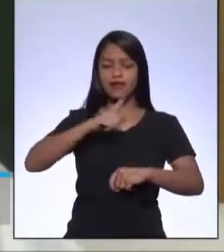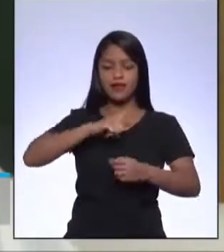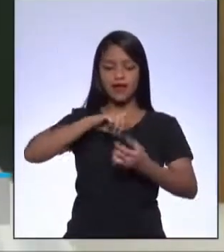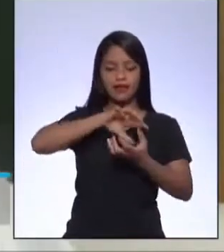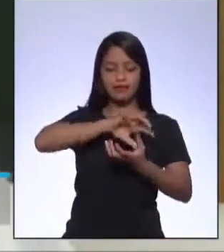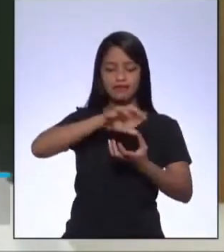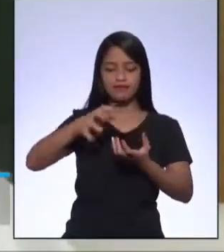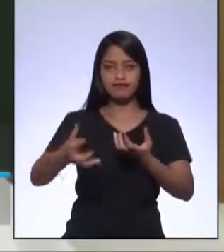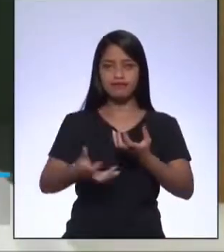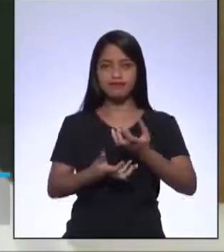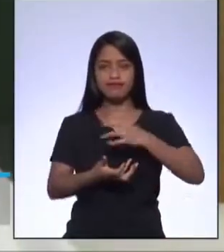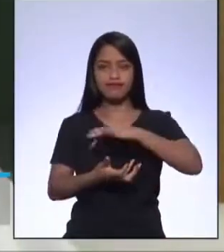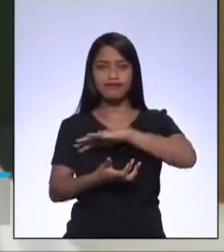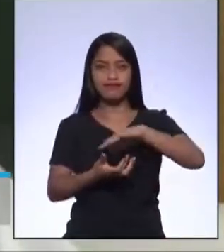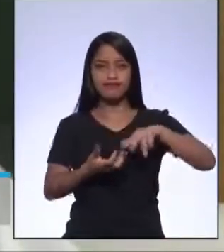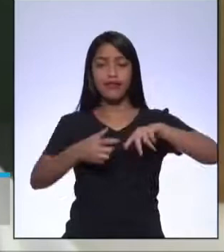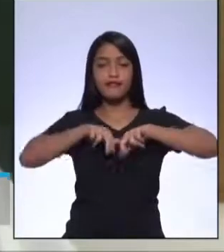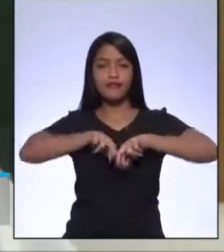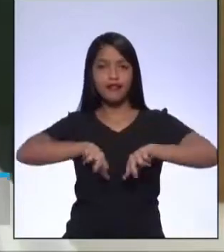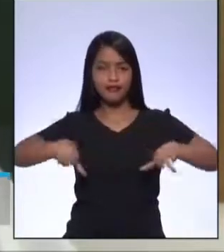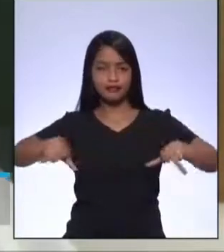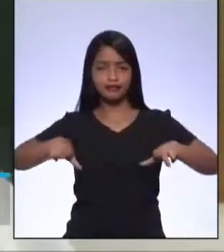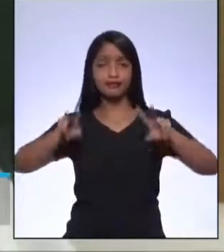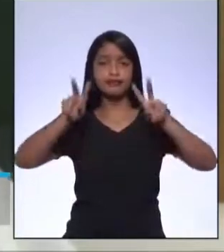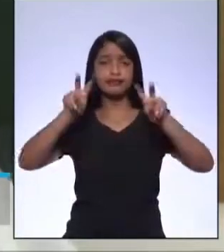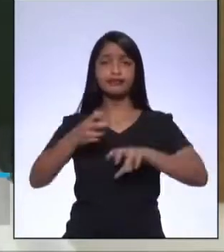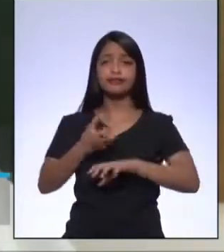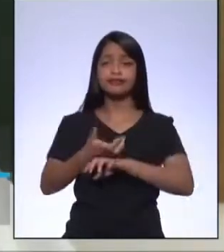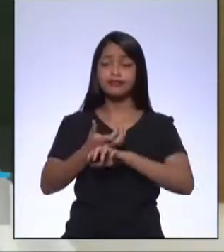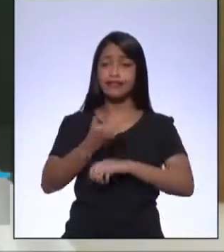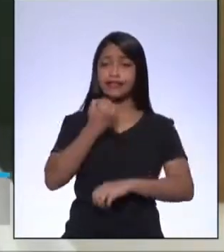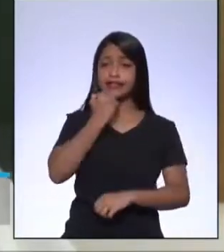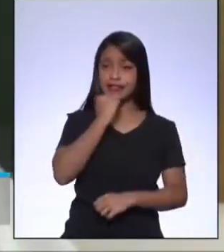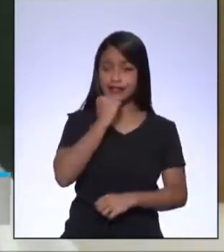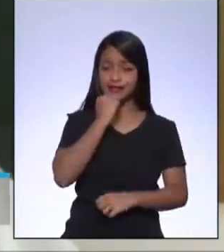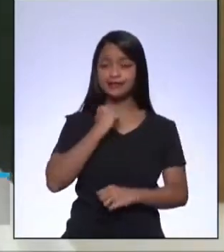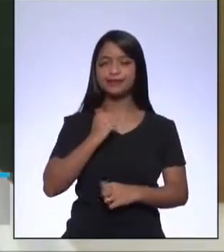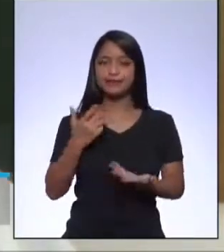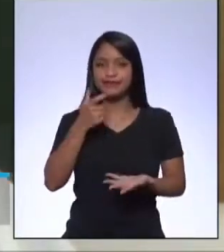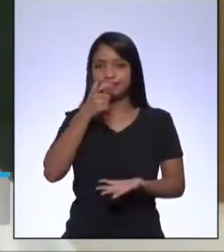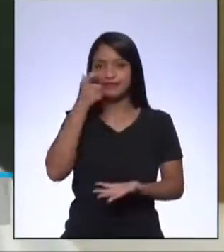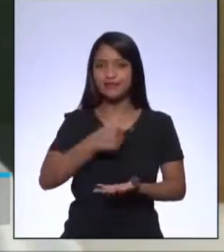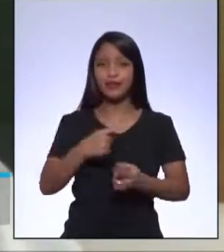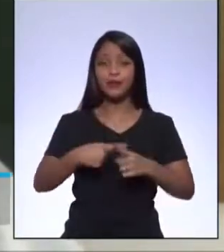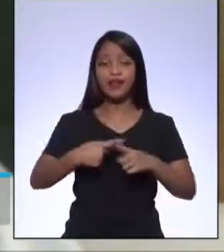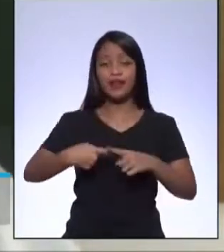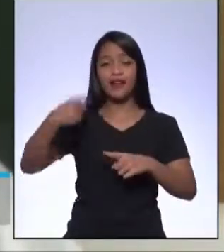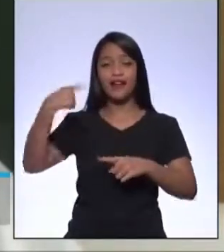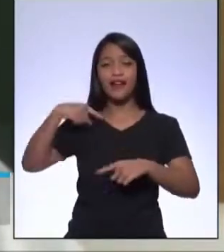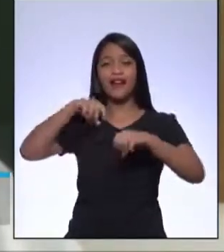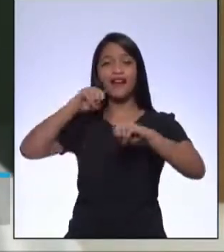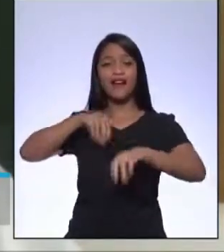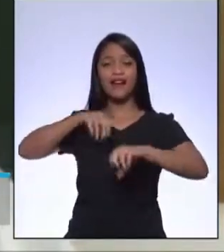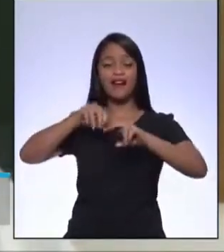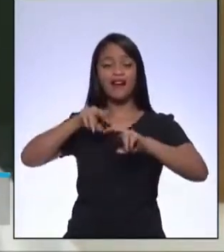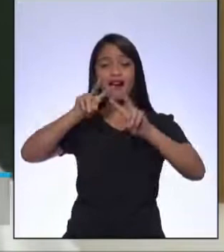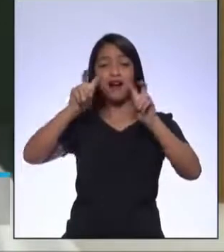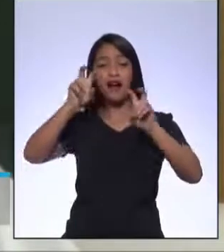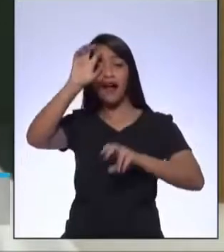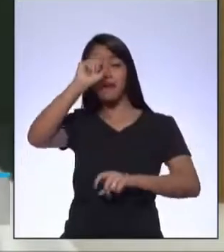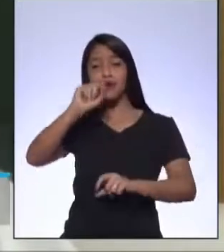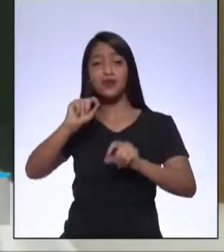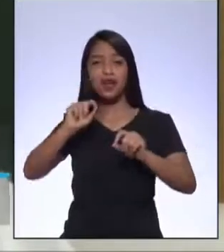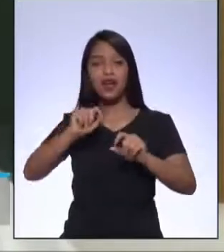brasileiros, matéria de ciências. Vai ser muito interessante porque vocês acabaram de ter uma aula de coordenadas e a gente vai falar um